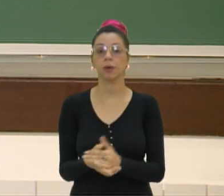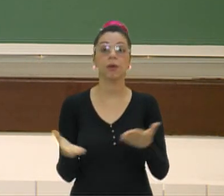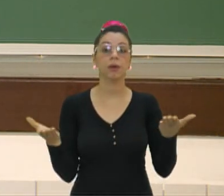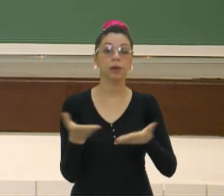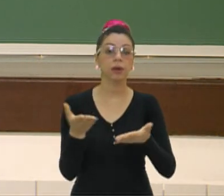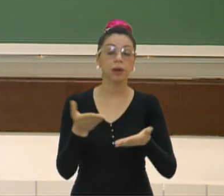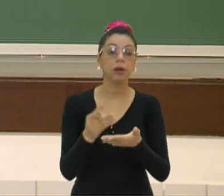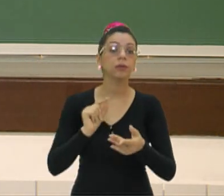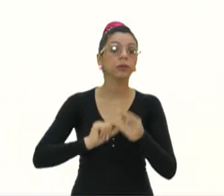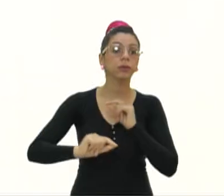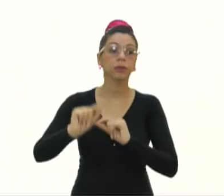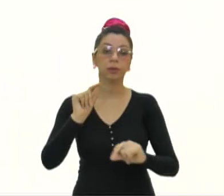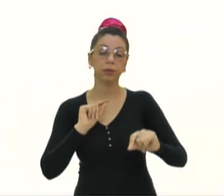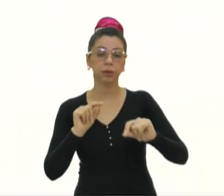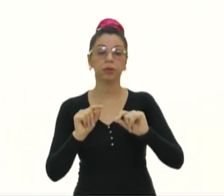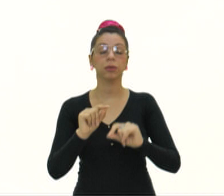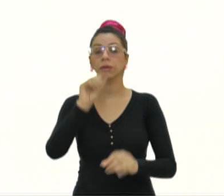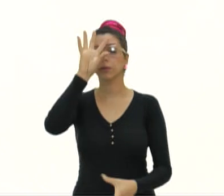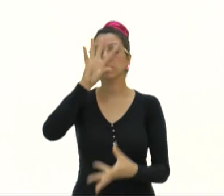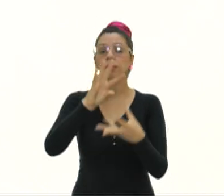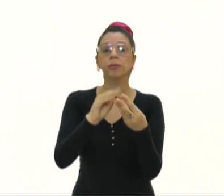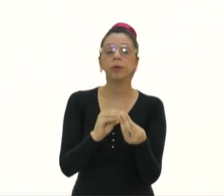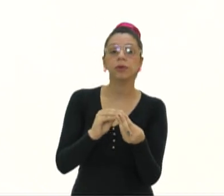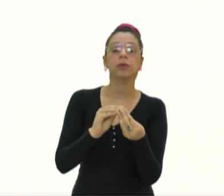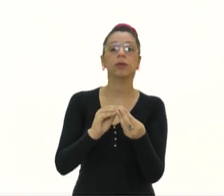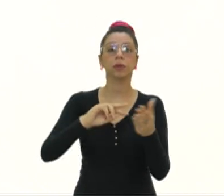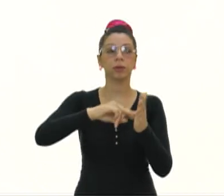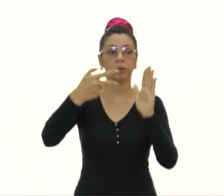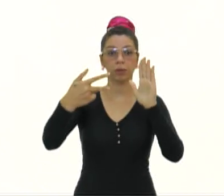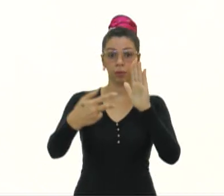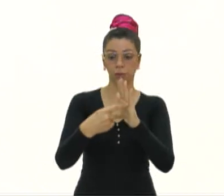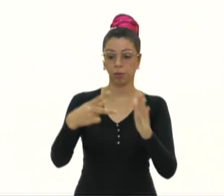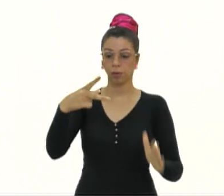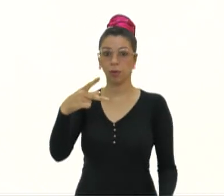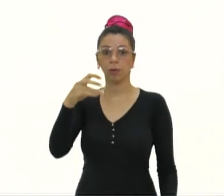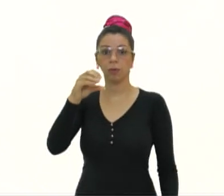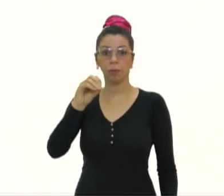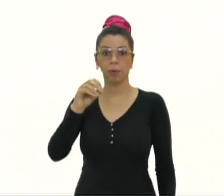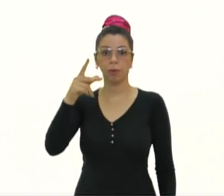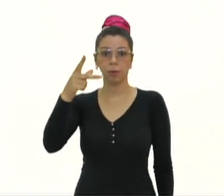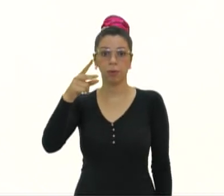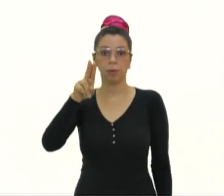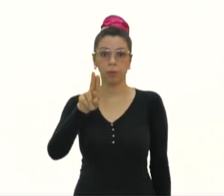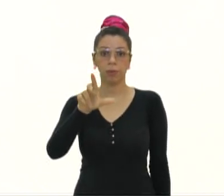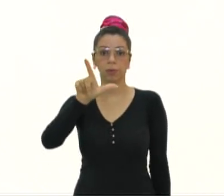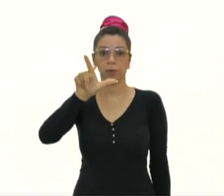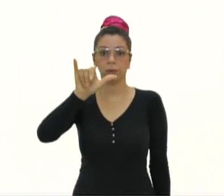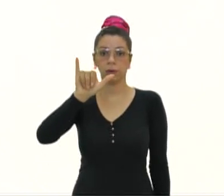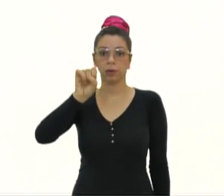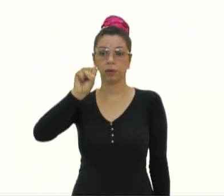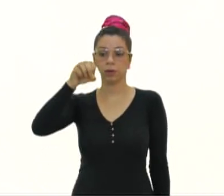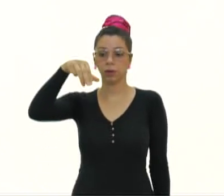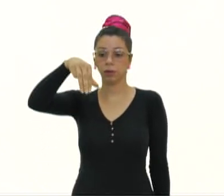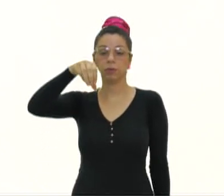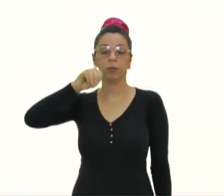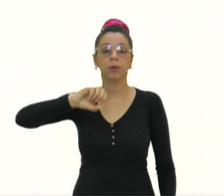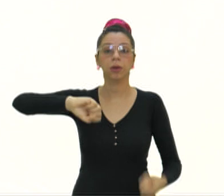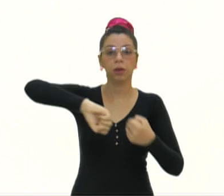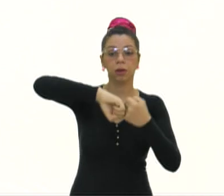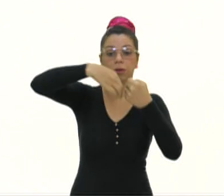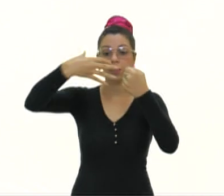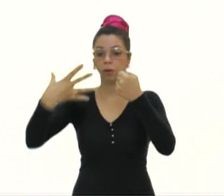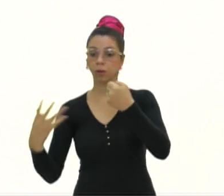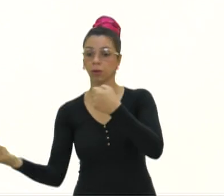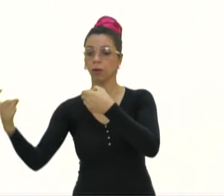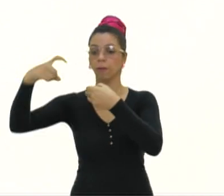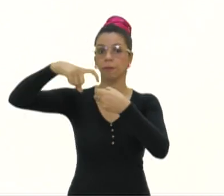vamos fazer o seguinte, vamos entender o significado de populismo e da redemocratização do Brasil após o período do